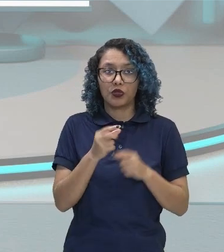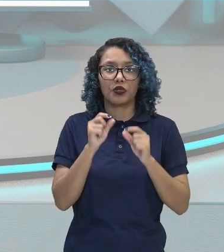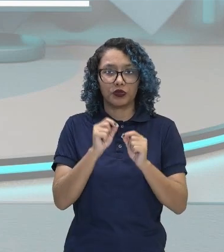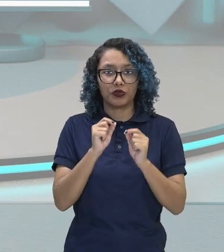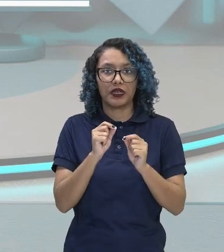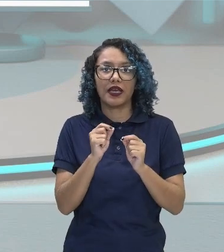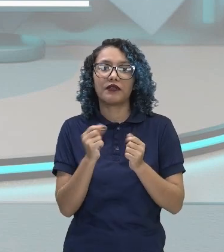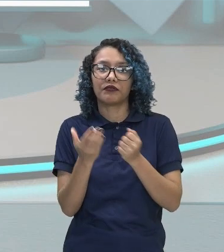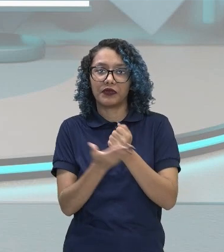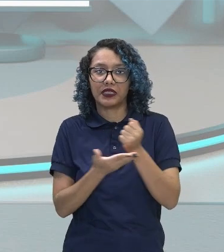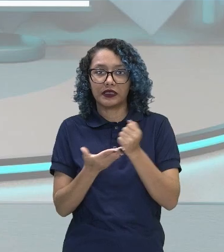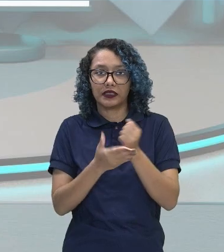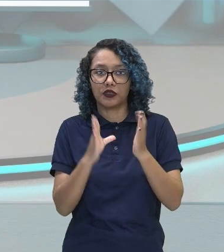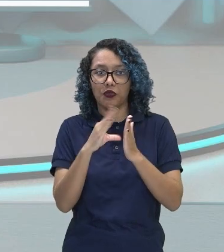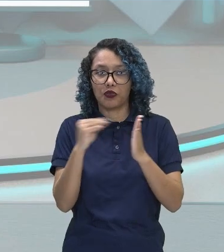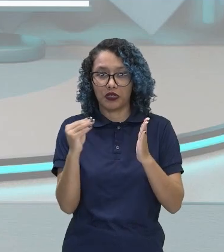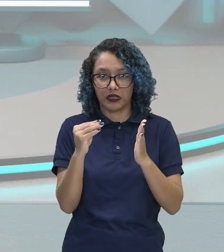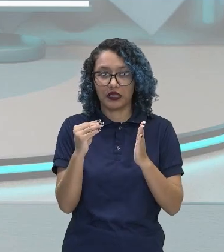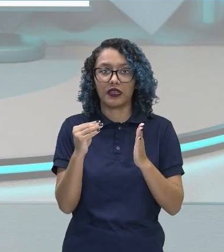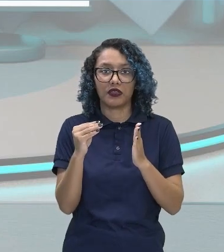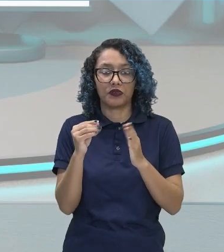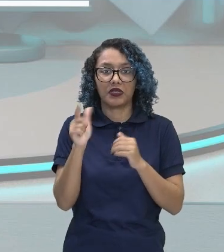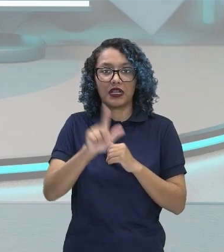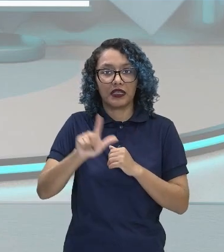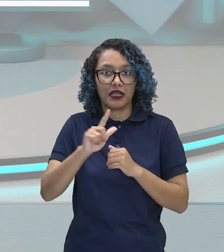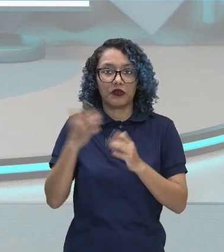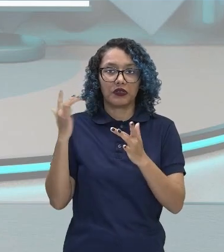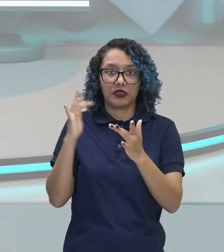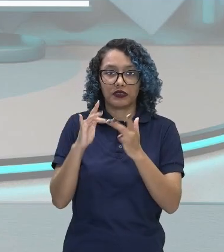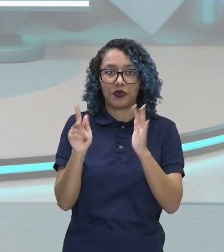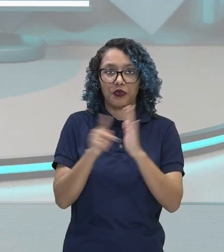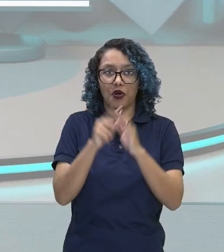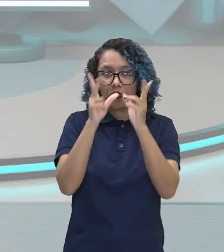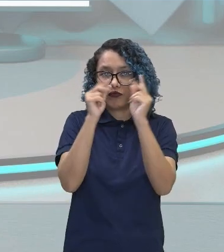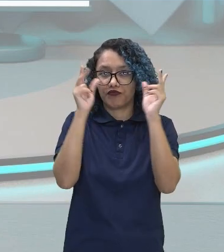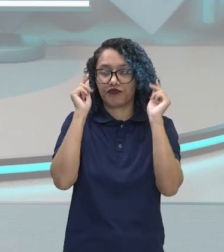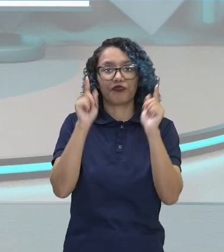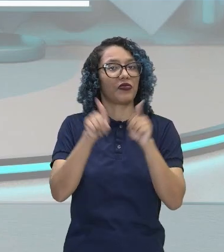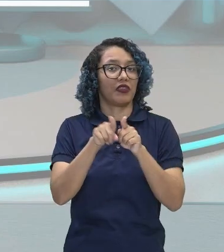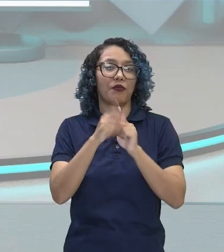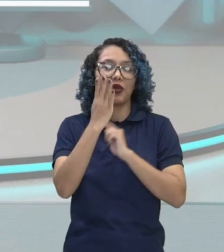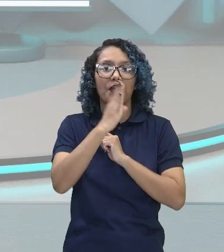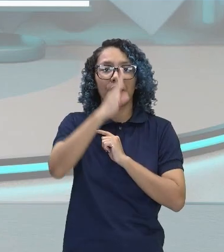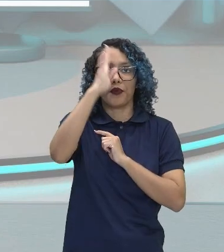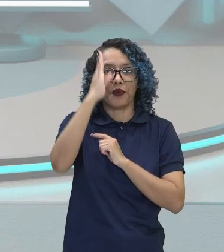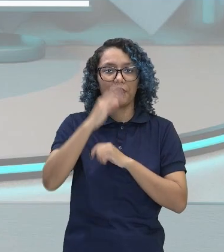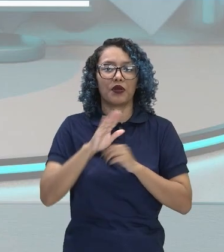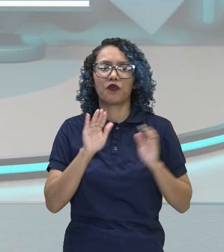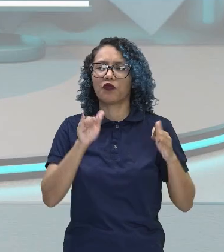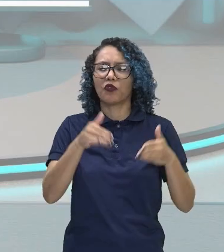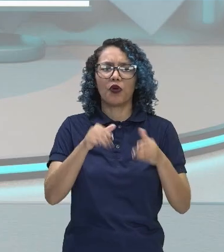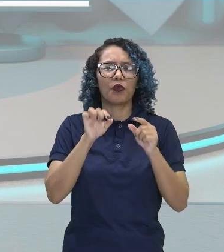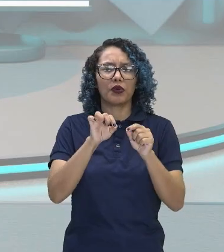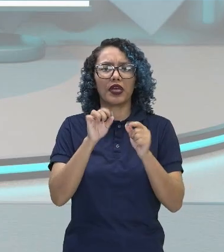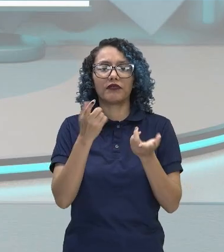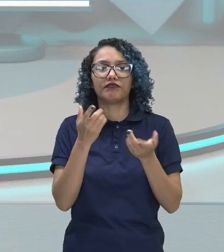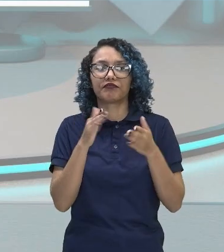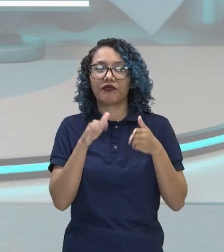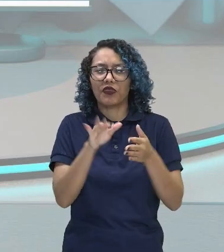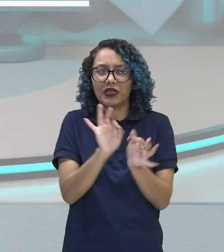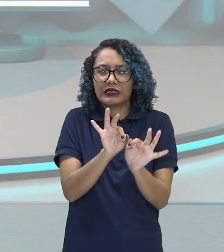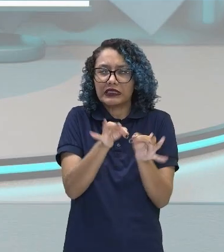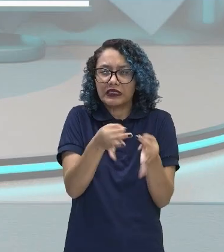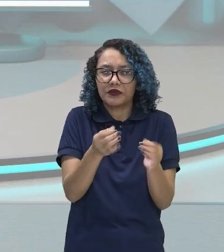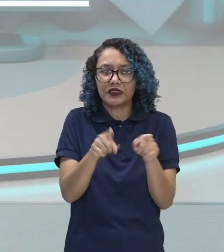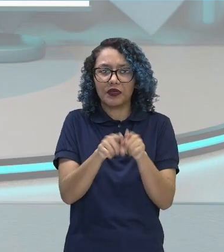clássica, greco-romana, certo? Tanto da Grécia como de Roma, buscando simplicidade e equilíbrio